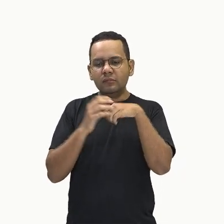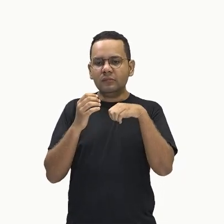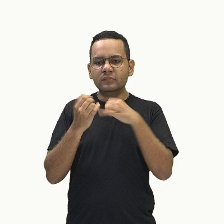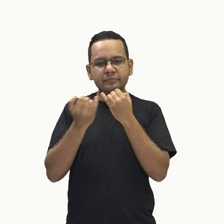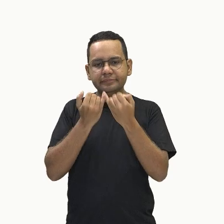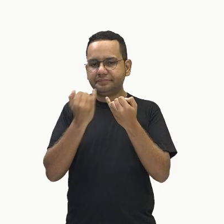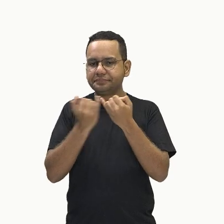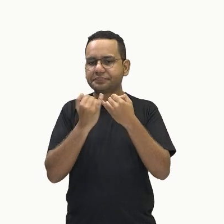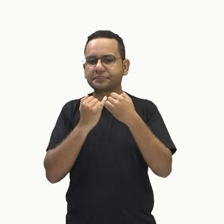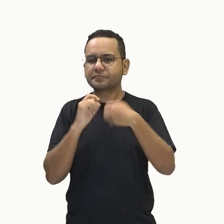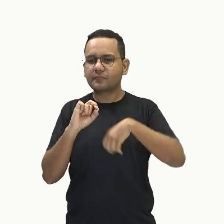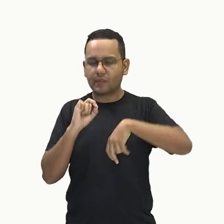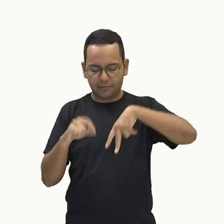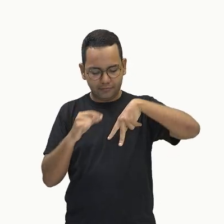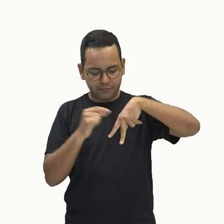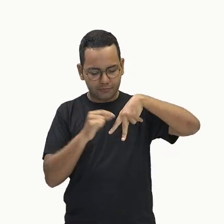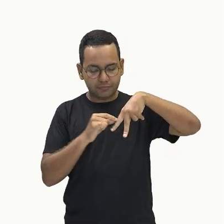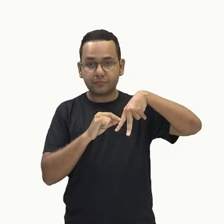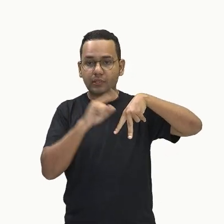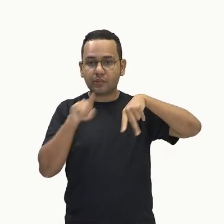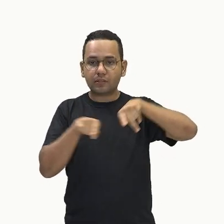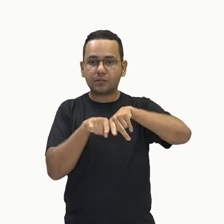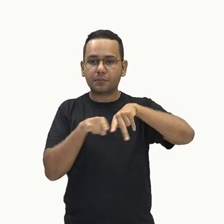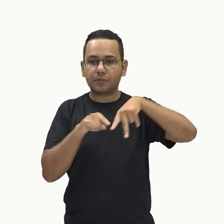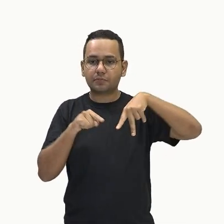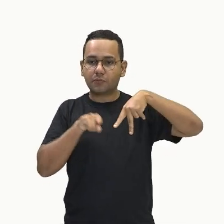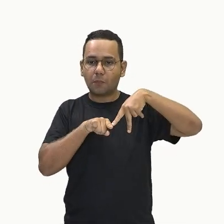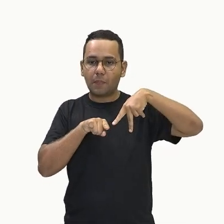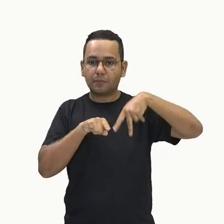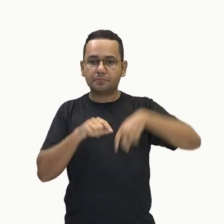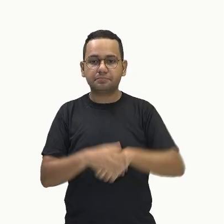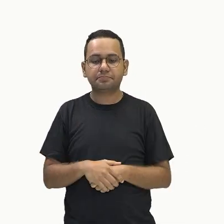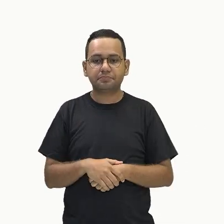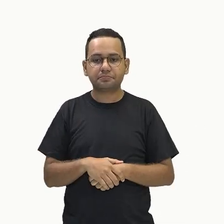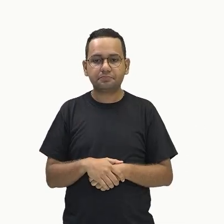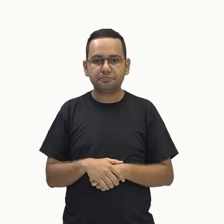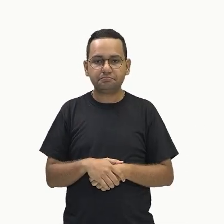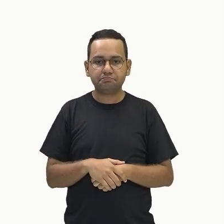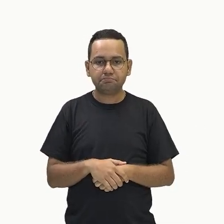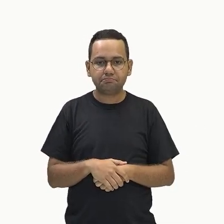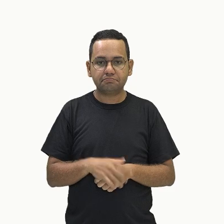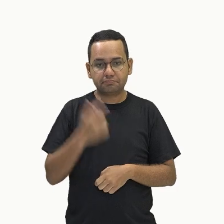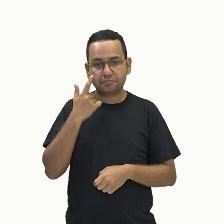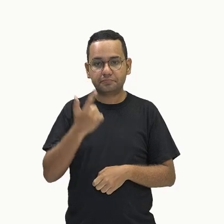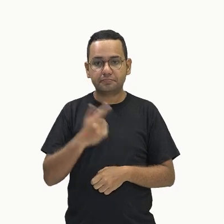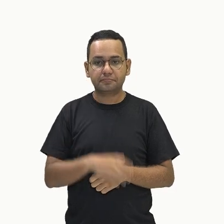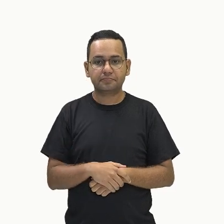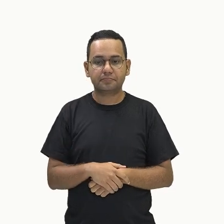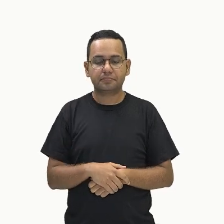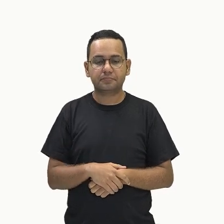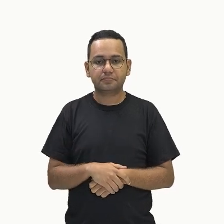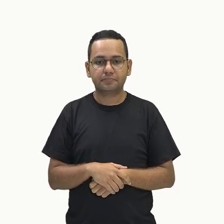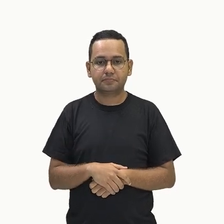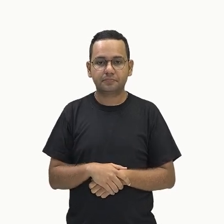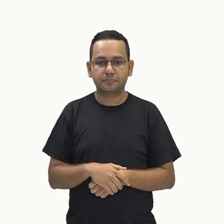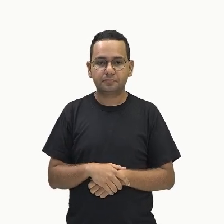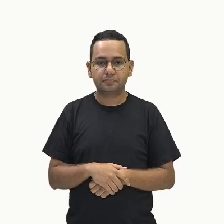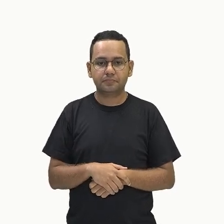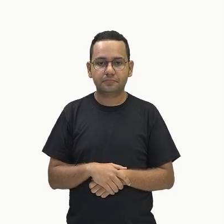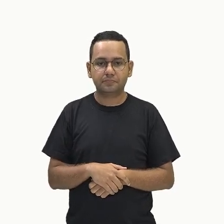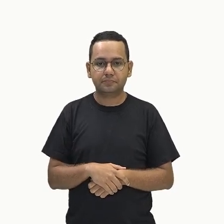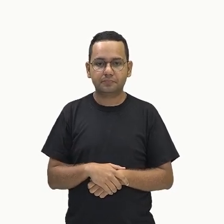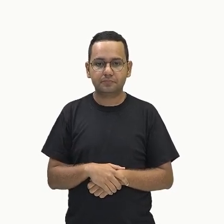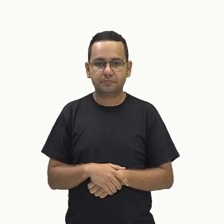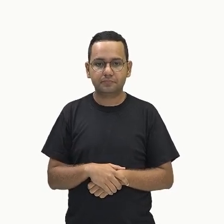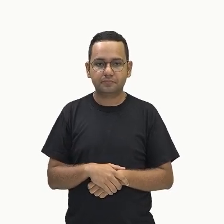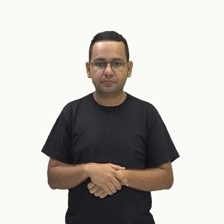joelho, a patela. Vai ter também aonde? No seu pé. Debaixo do seu dedão